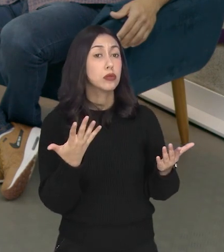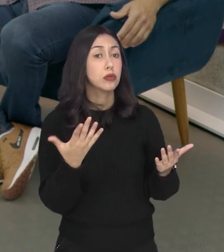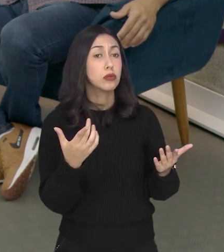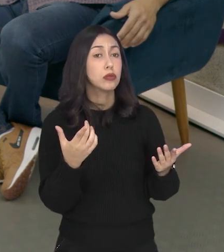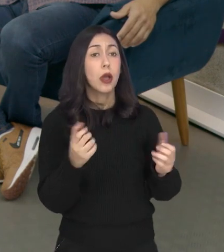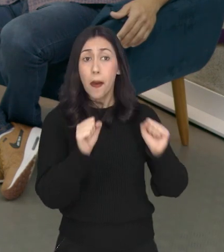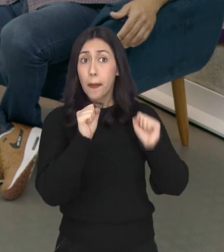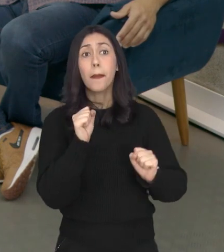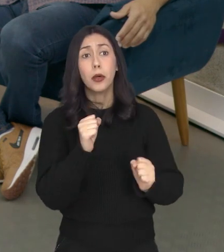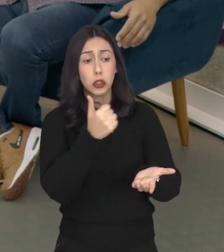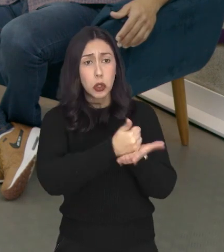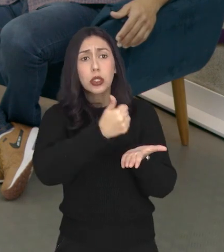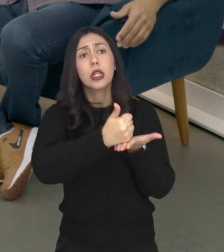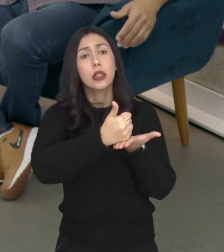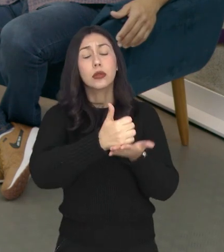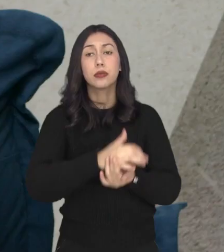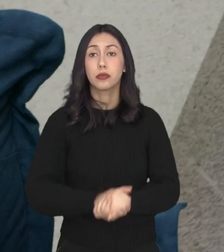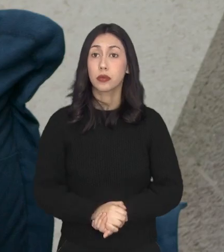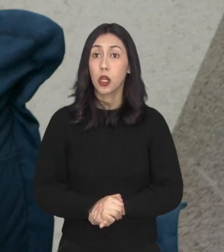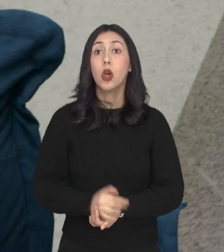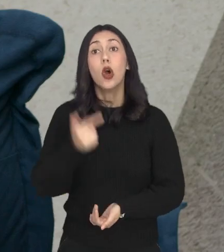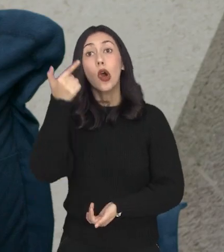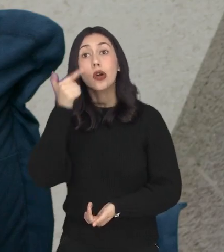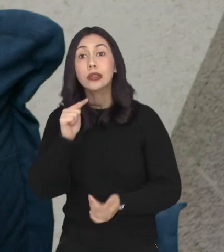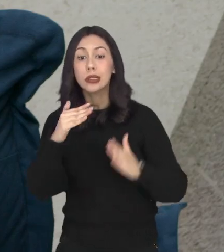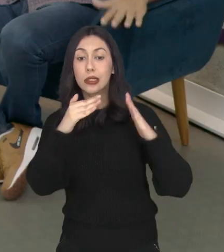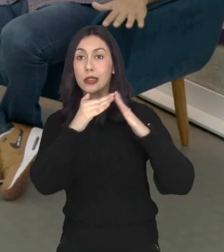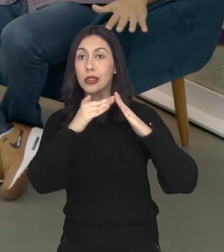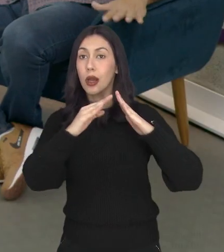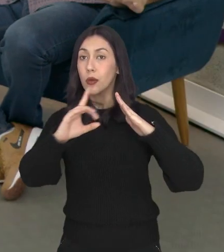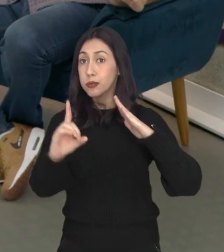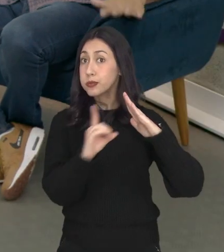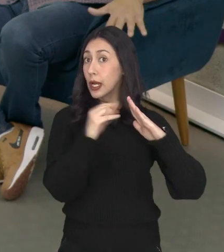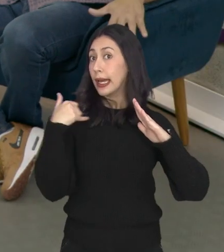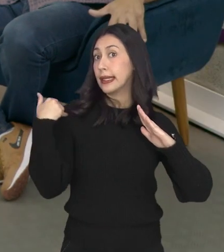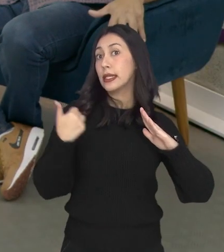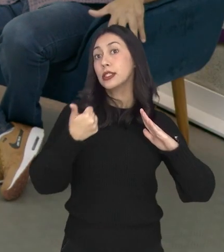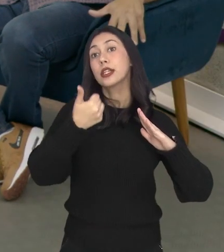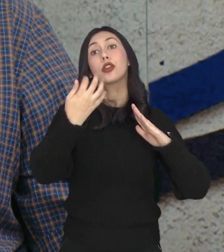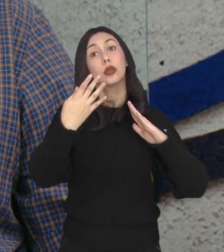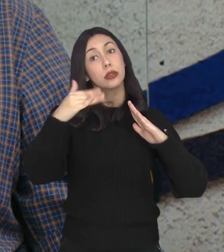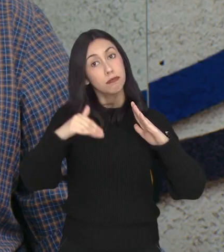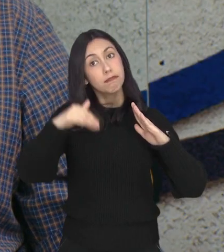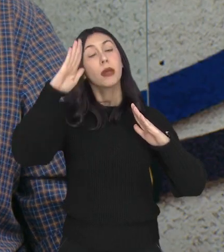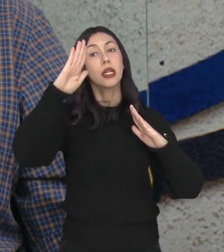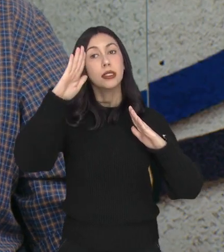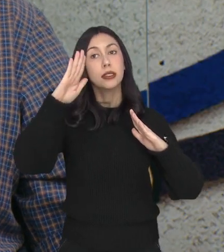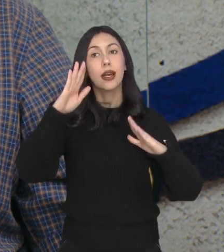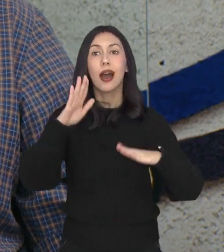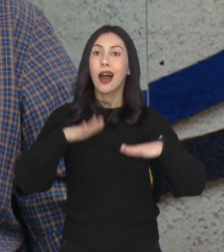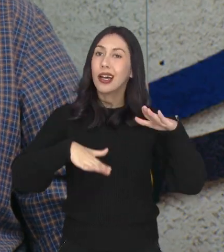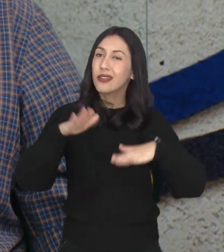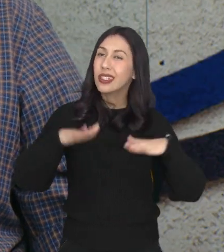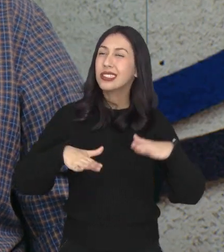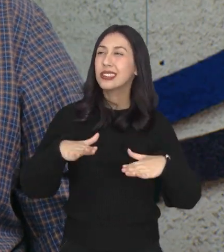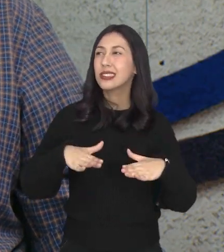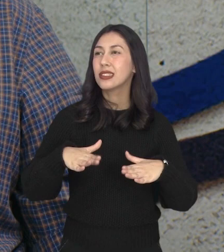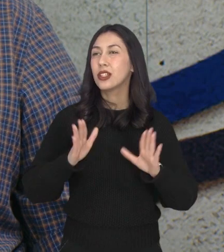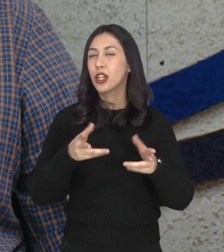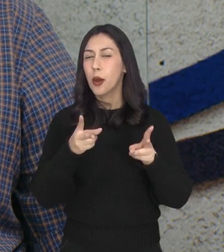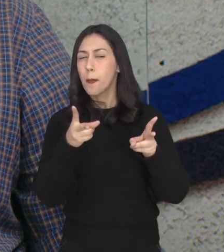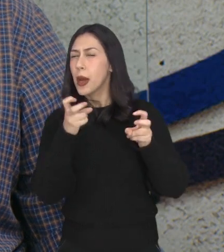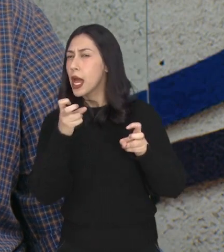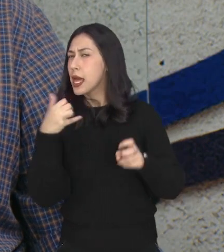vamos dizer assim, que você pode ser contratado. Para você se alojar num clube, é acima dos 14 anos. Mas